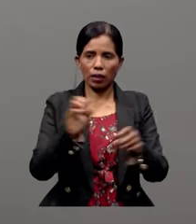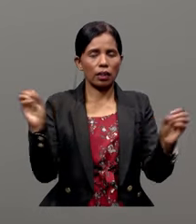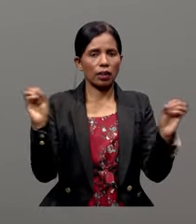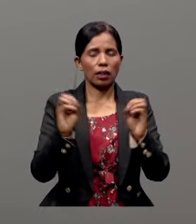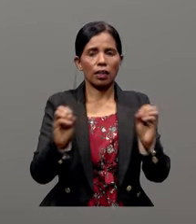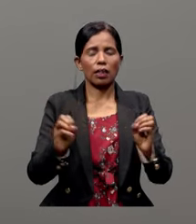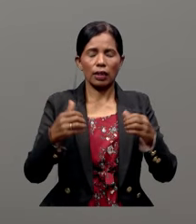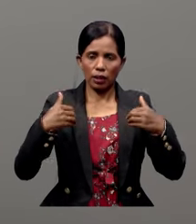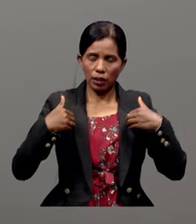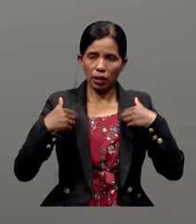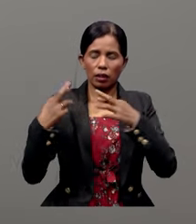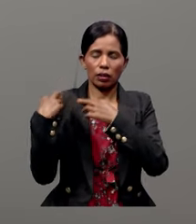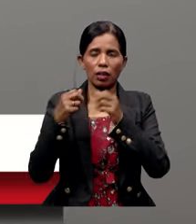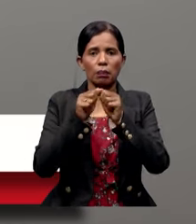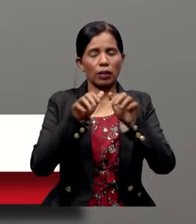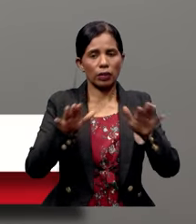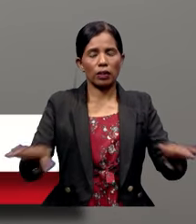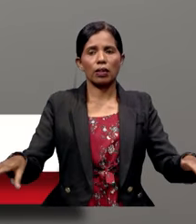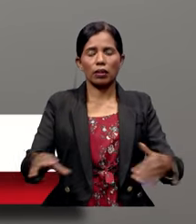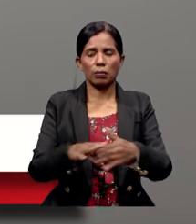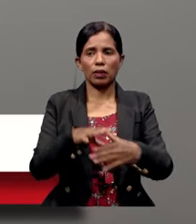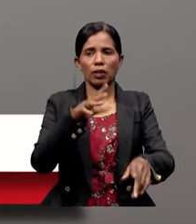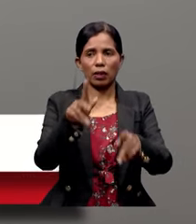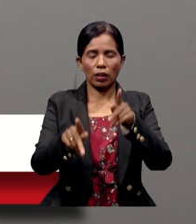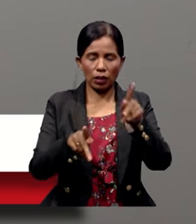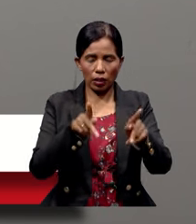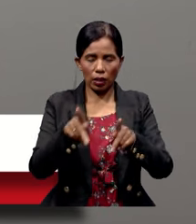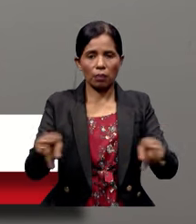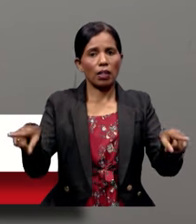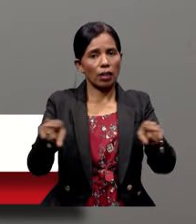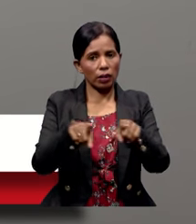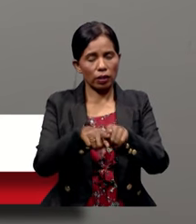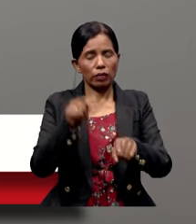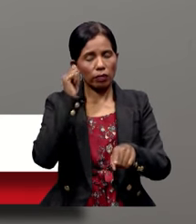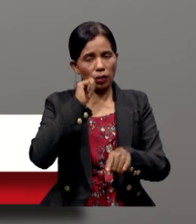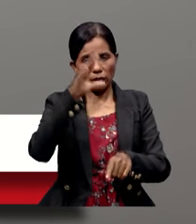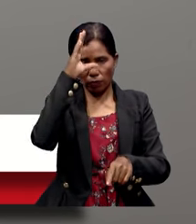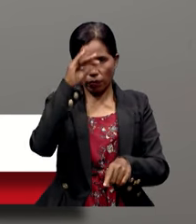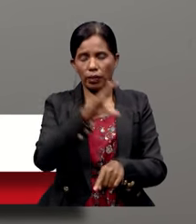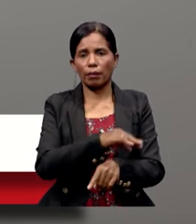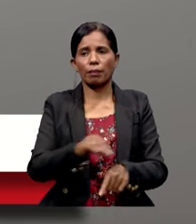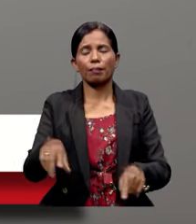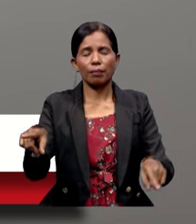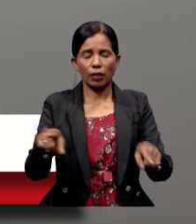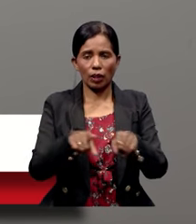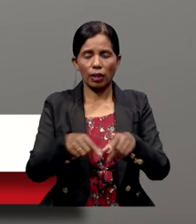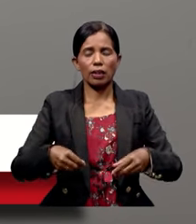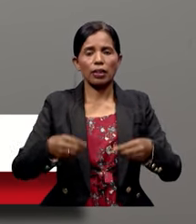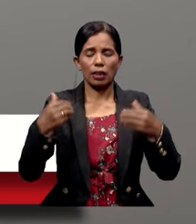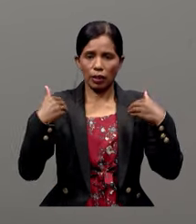poder de abençoar casamento de pessoas do mesmo sexo. A Igreja tem o poder